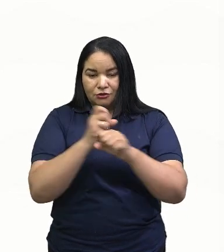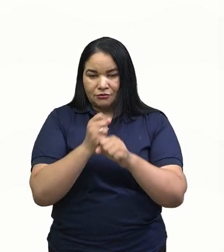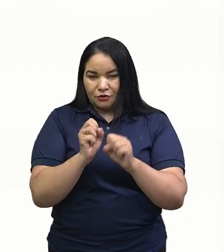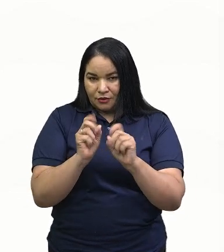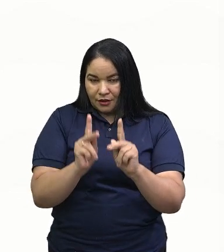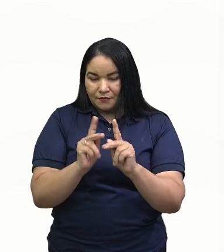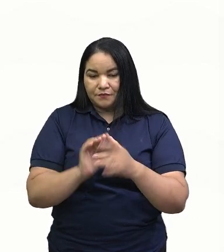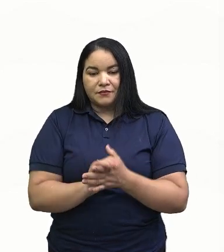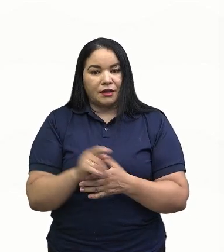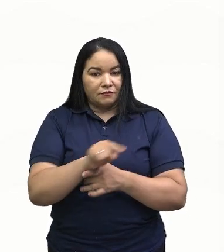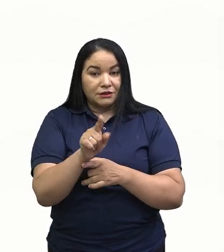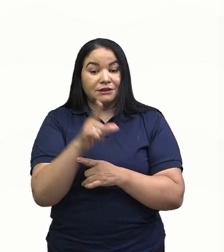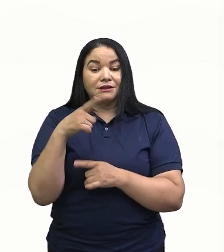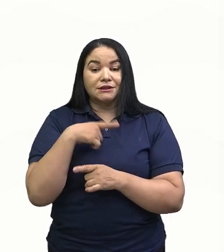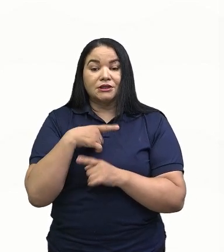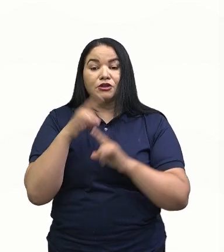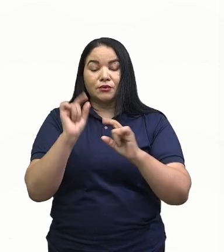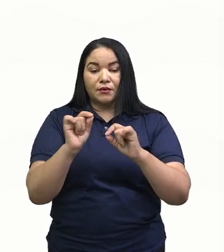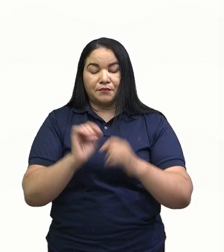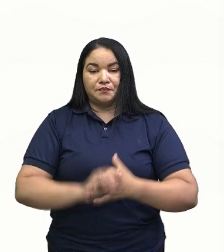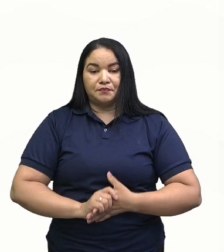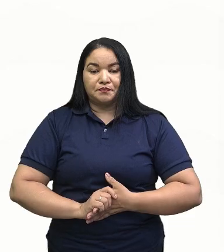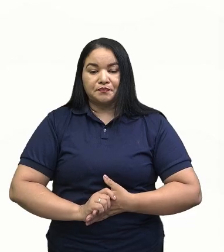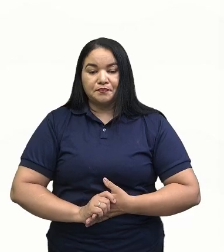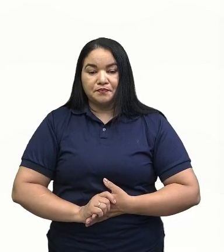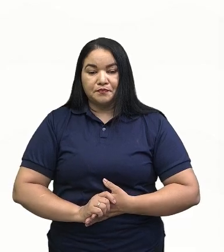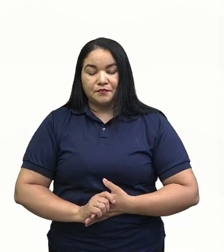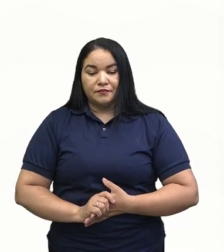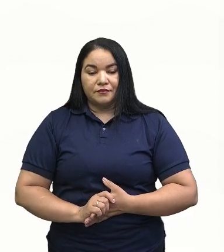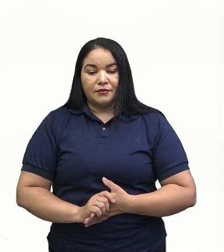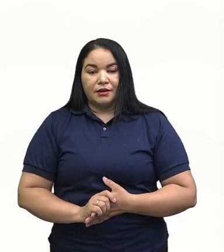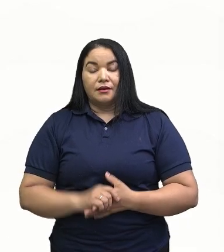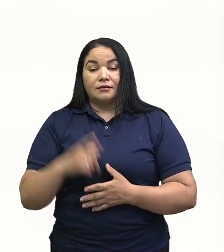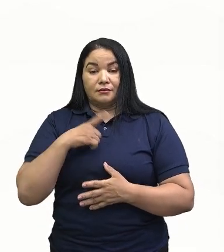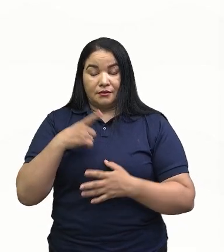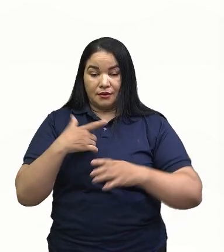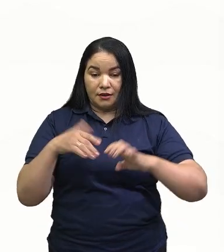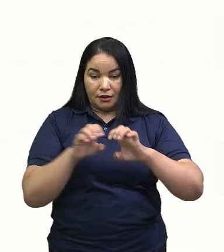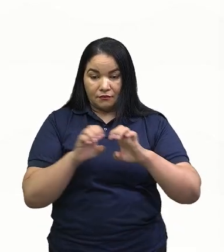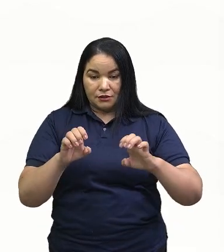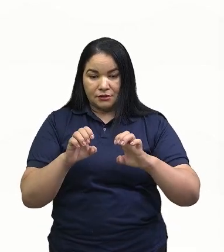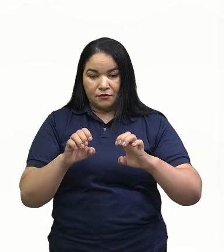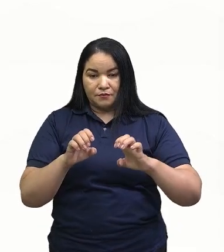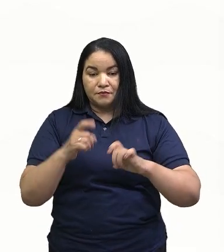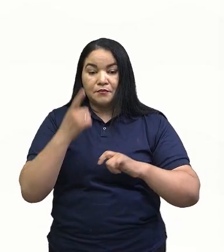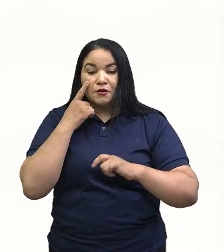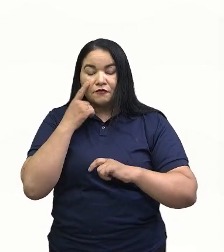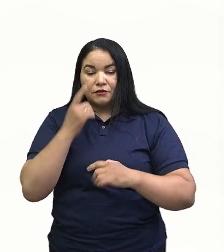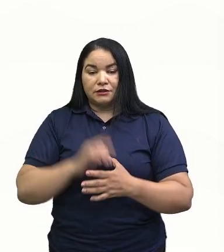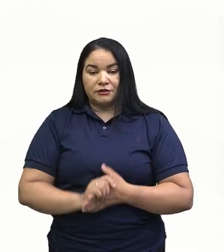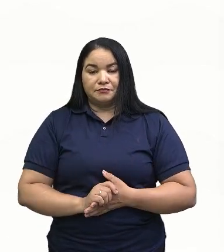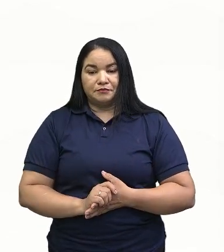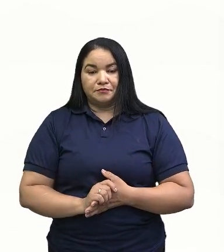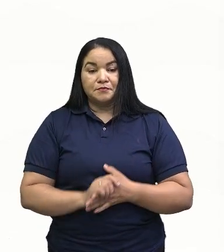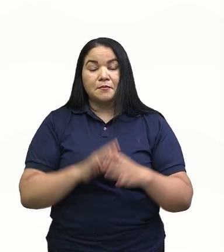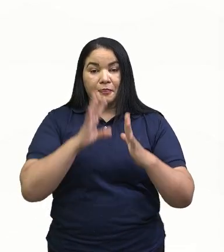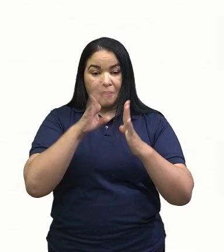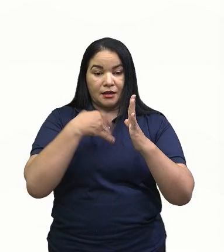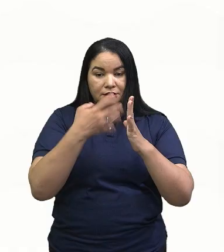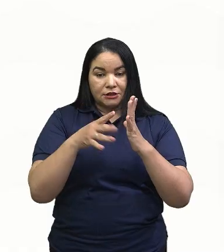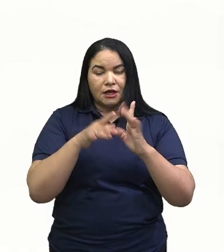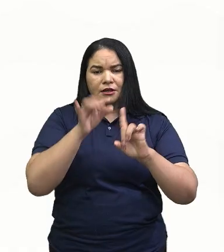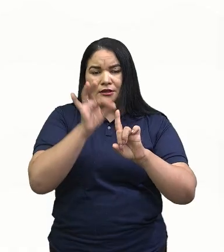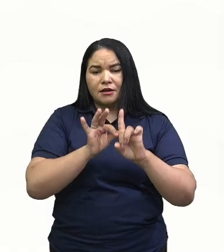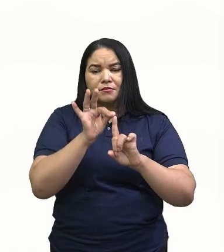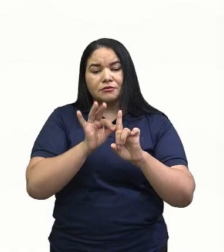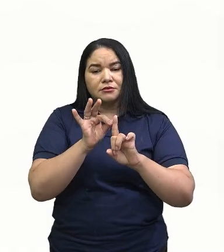Aí você tem, neste caso, olha só, tenho esta equação, aí você tem escalas termométricas.